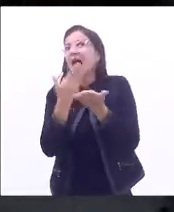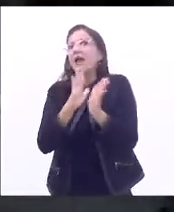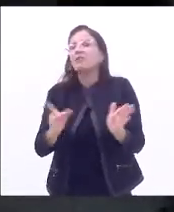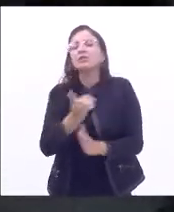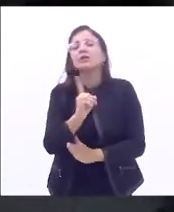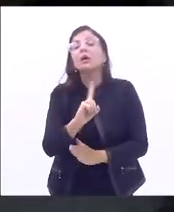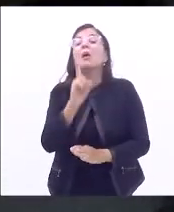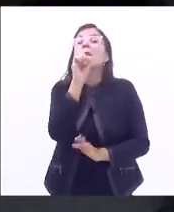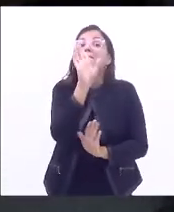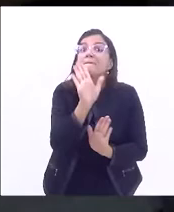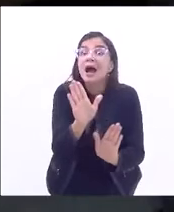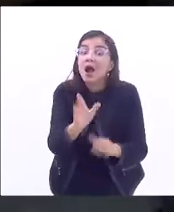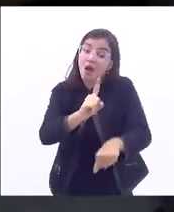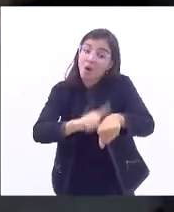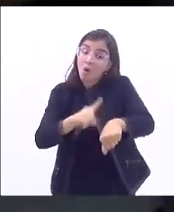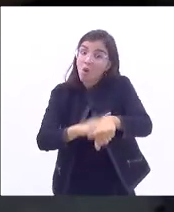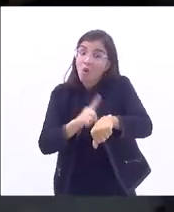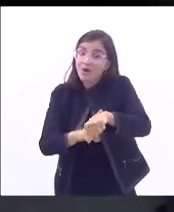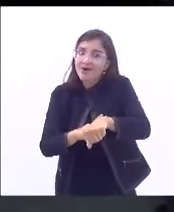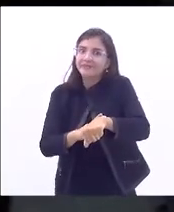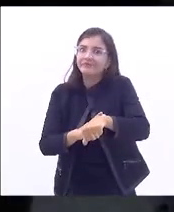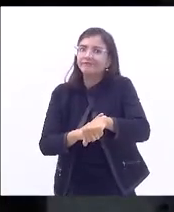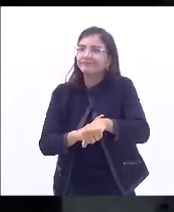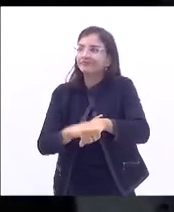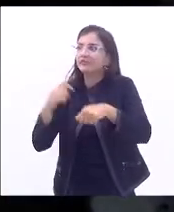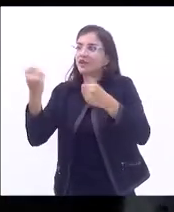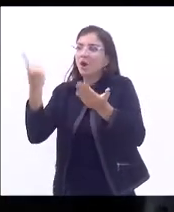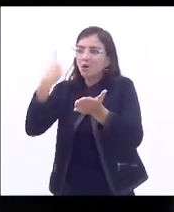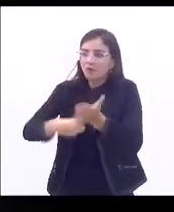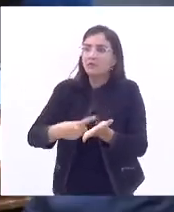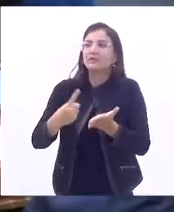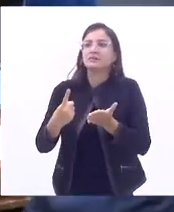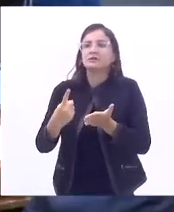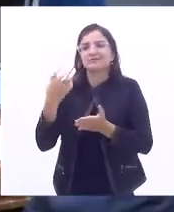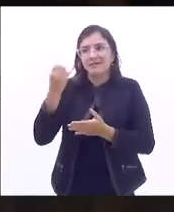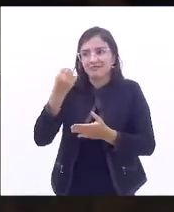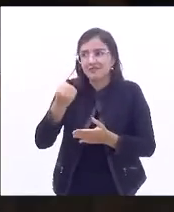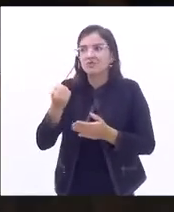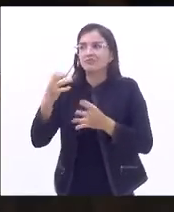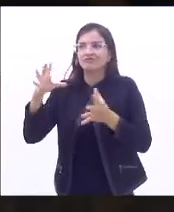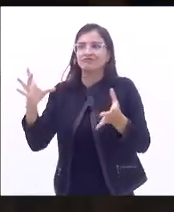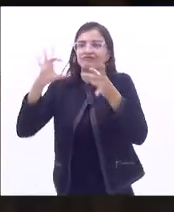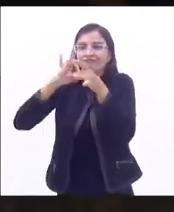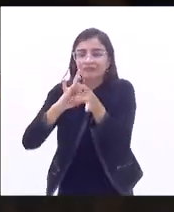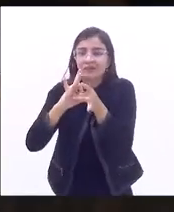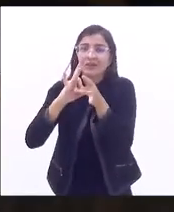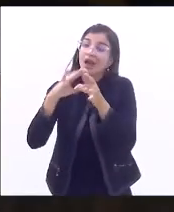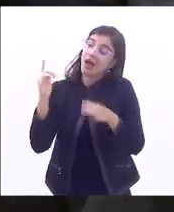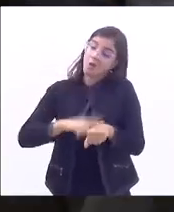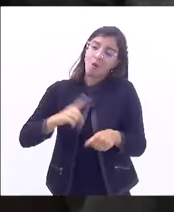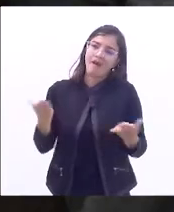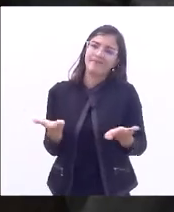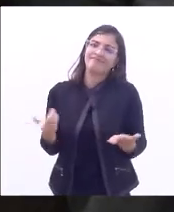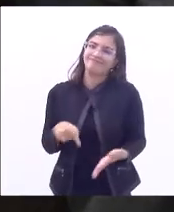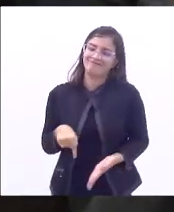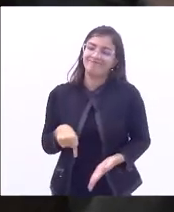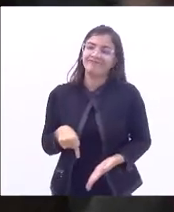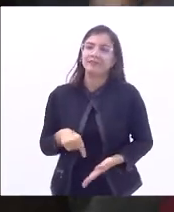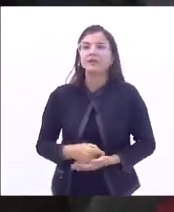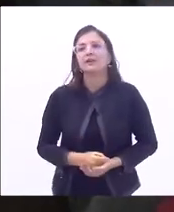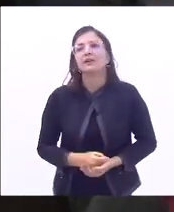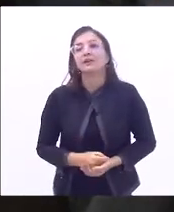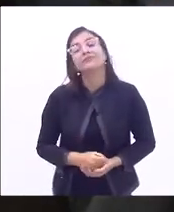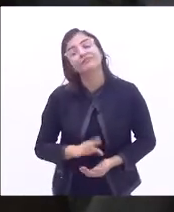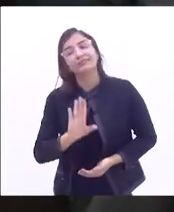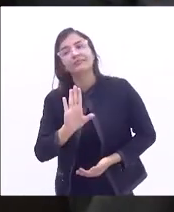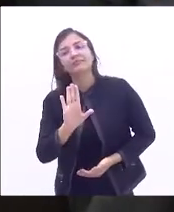o benefício com o compromisso seria agora. Deputada Lucinha, por favor. Bem, Primeiro, eu queria